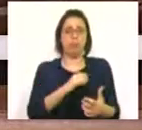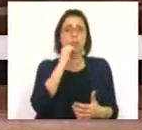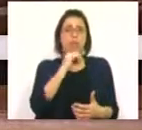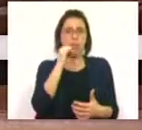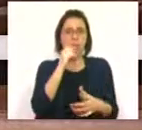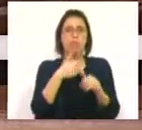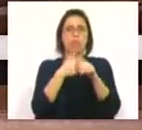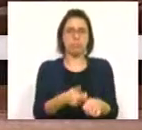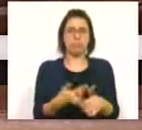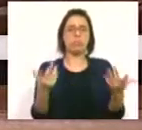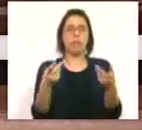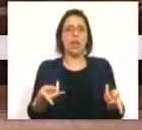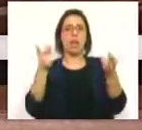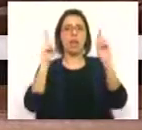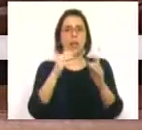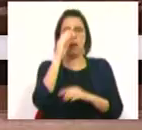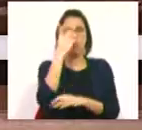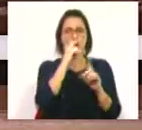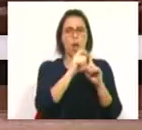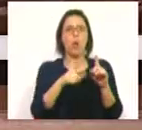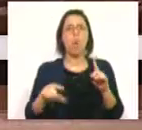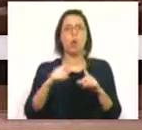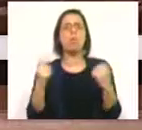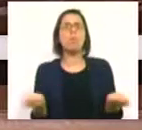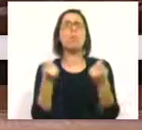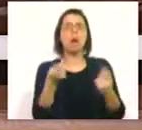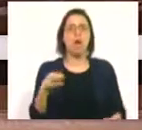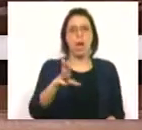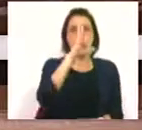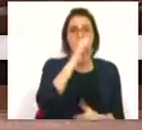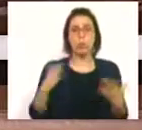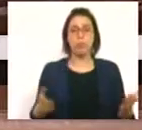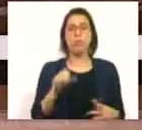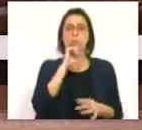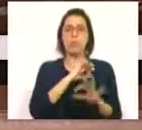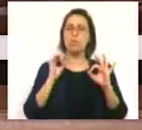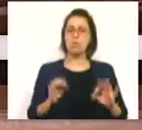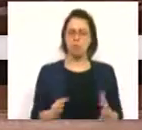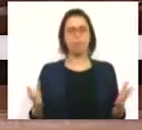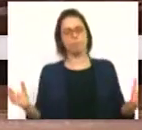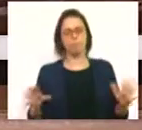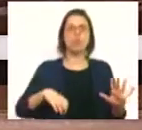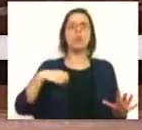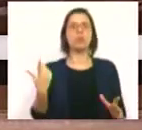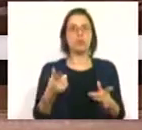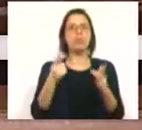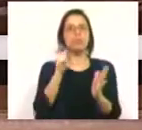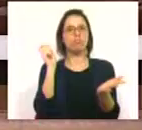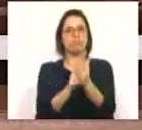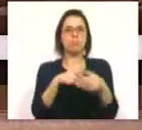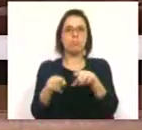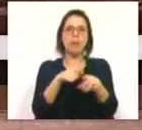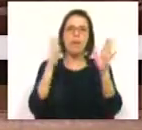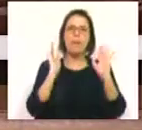que se seguiu à liberalização do eucalipto promovida pelo anterior governo. Em boa hora, portanto, os verdes colocaram na agenda